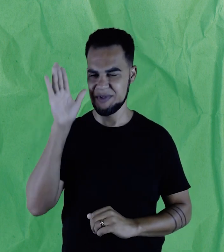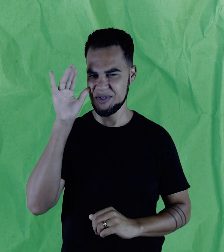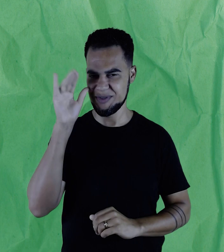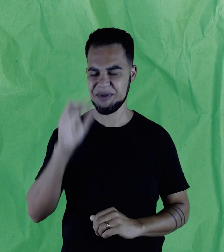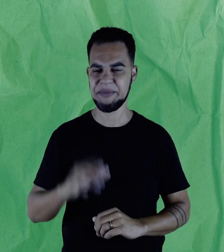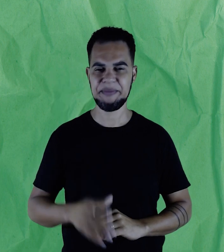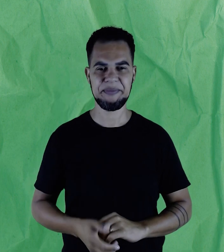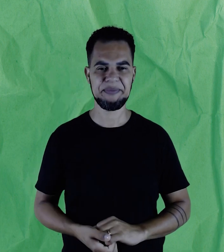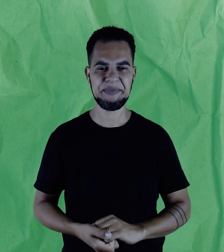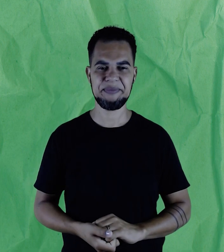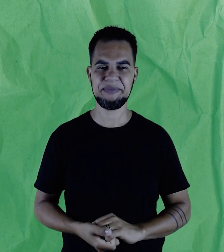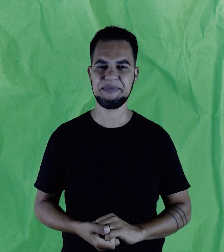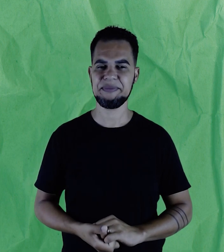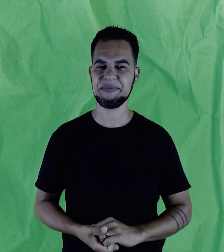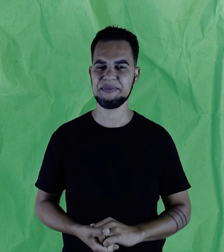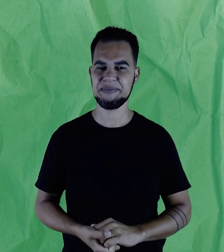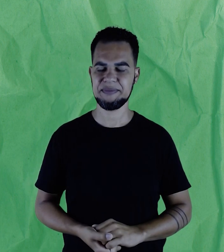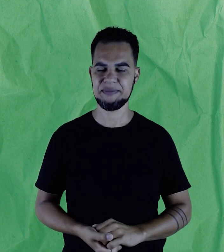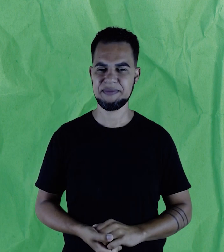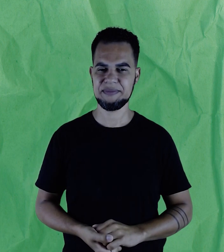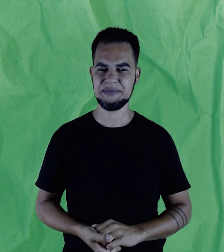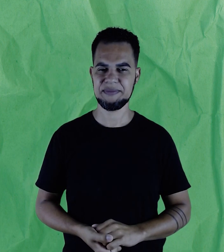som.